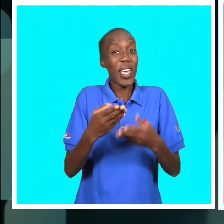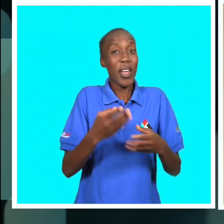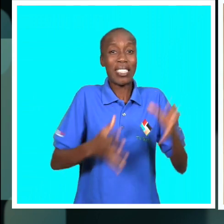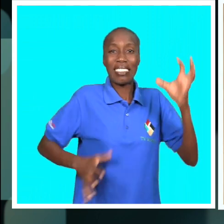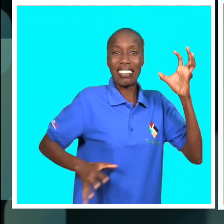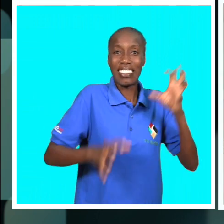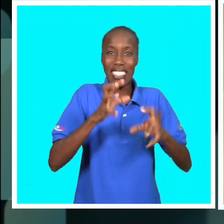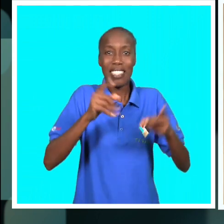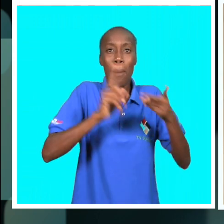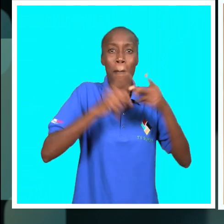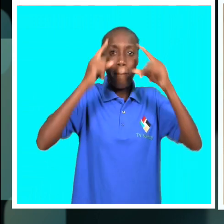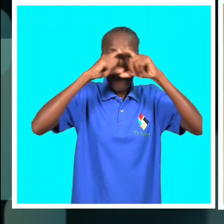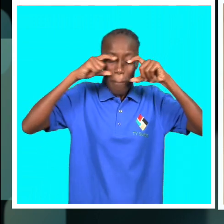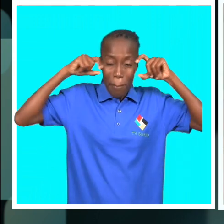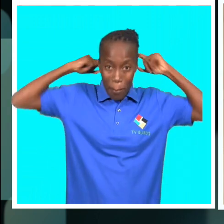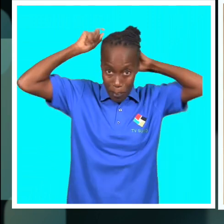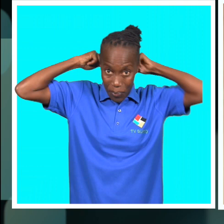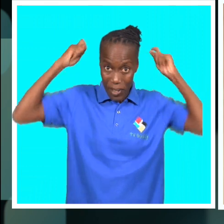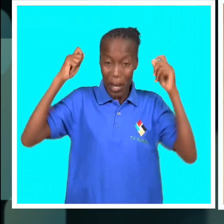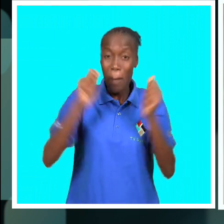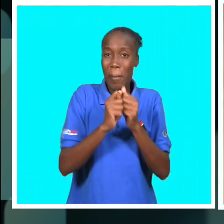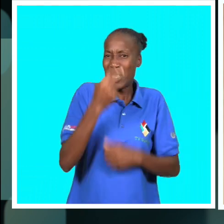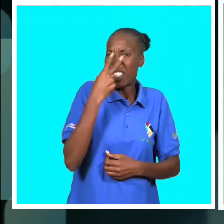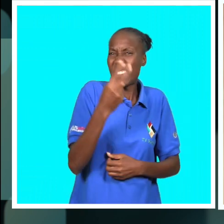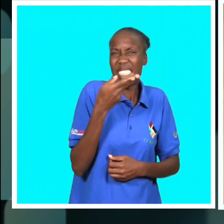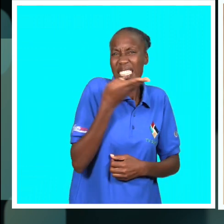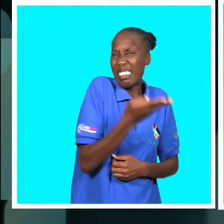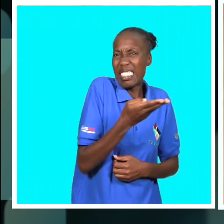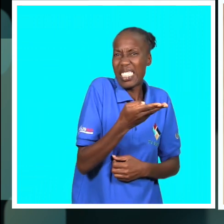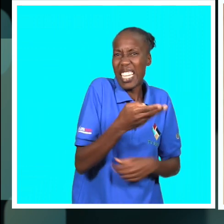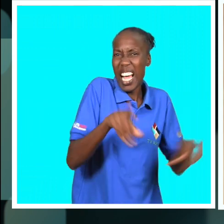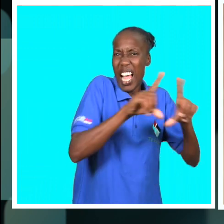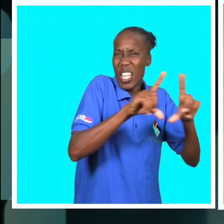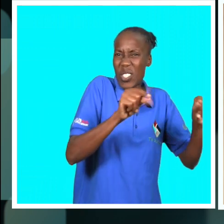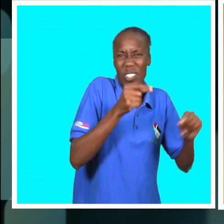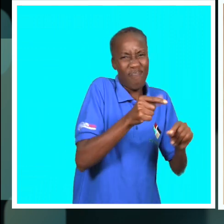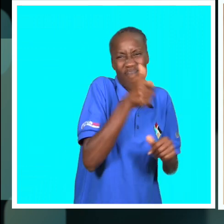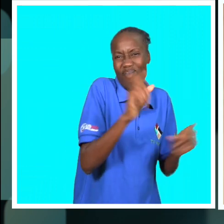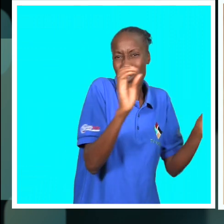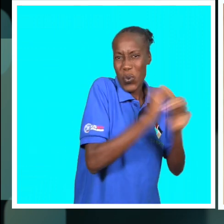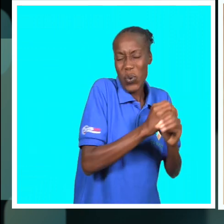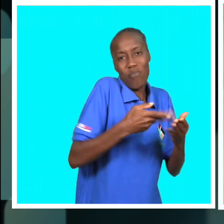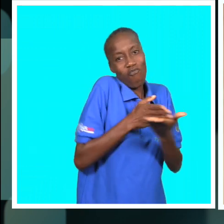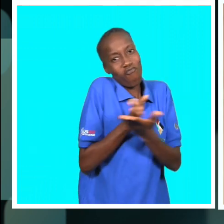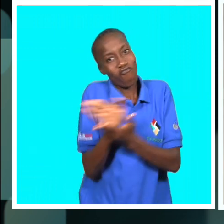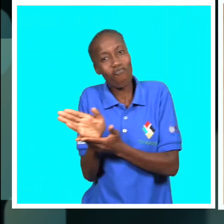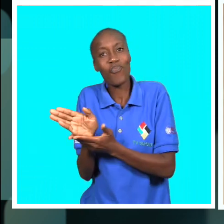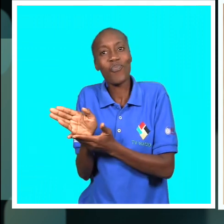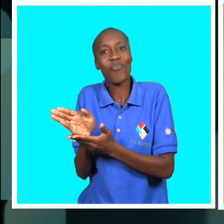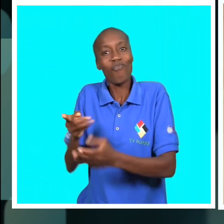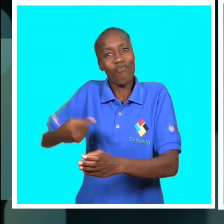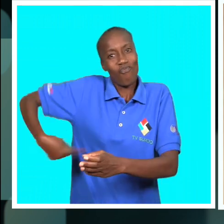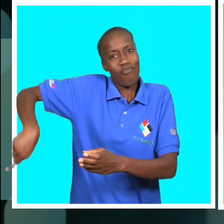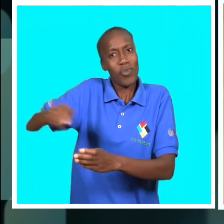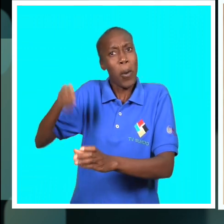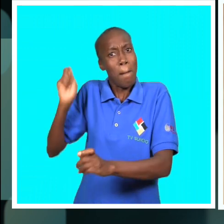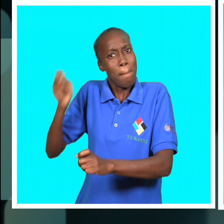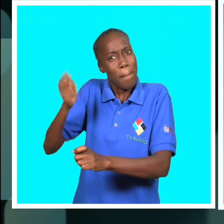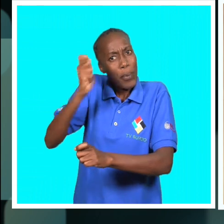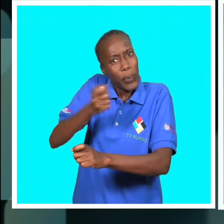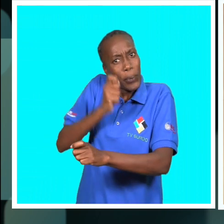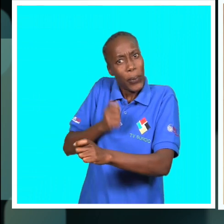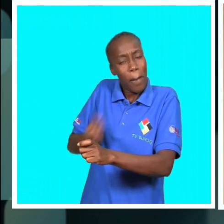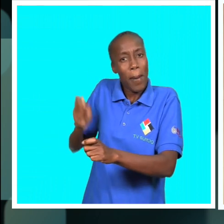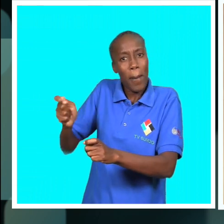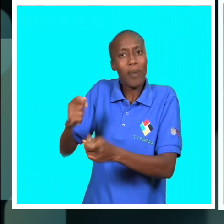deciu bos máscaras mas como ess B área que